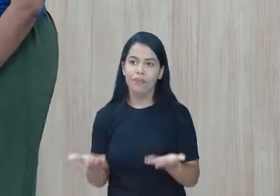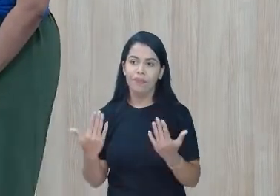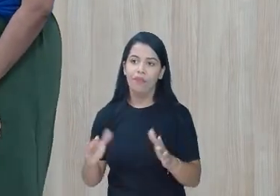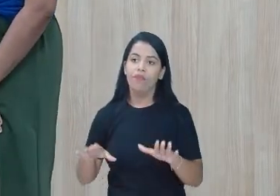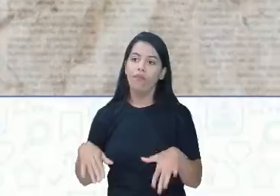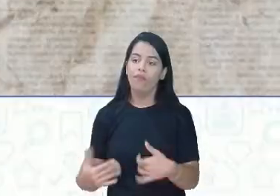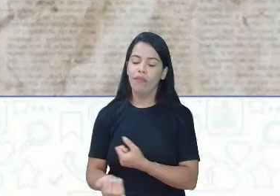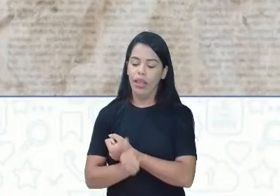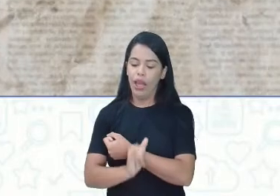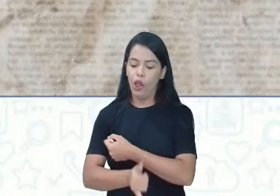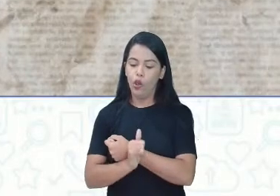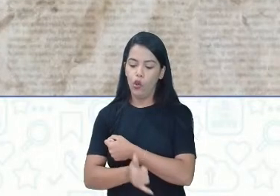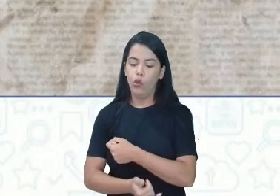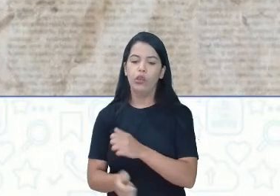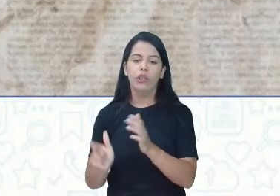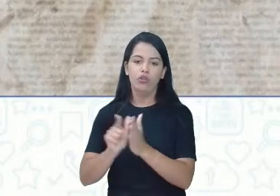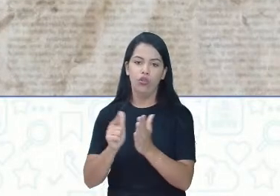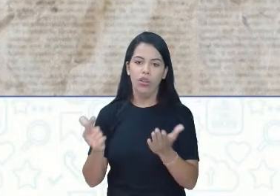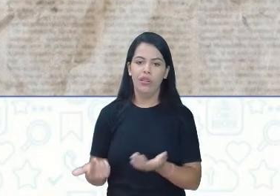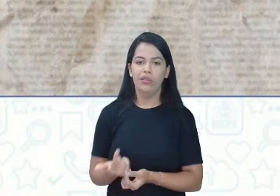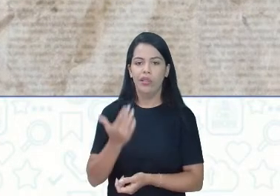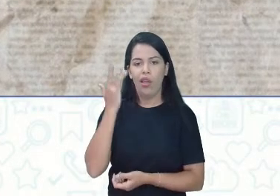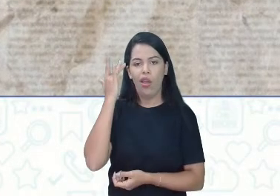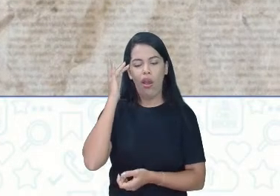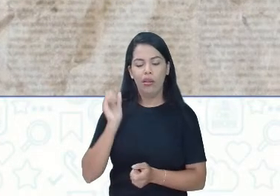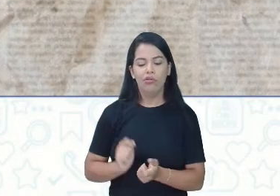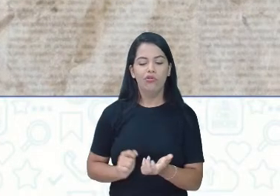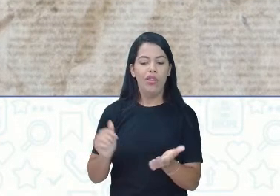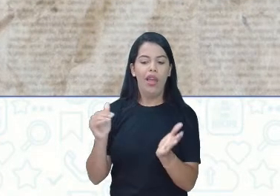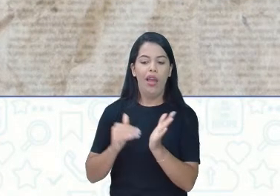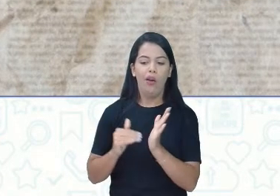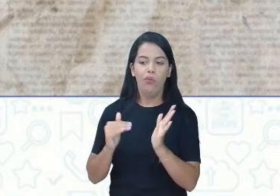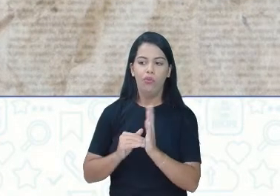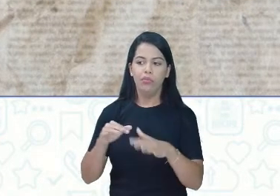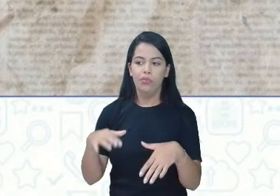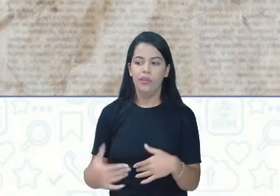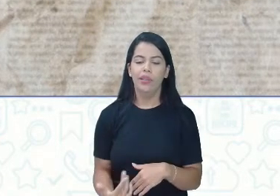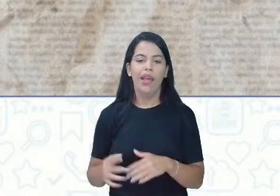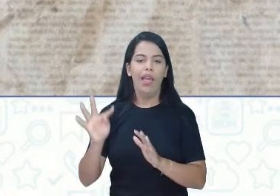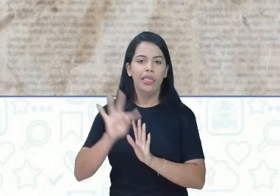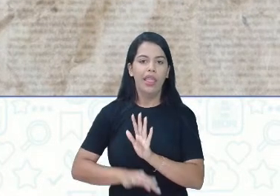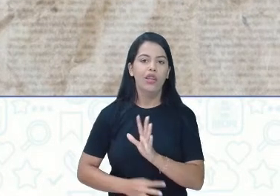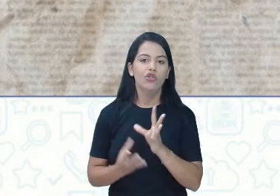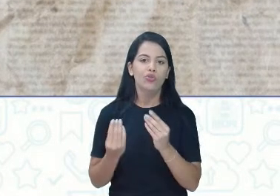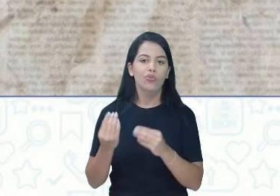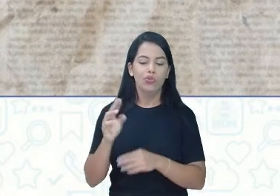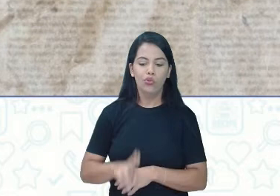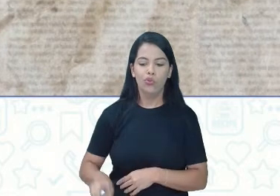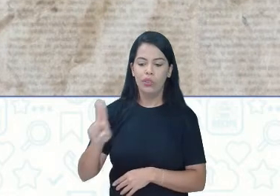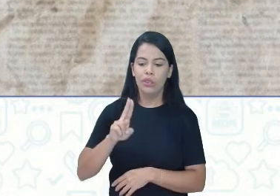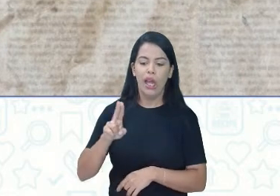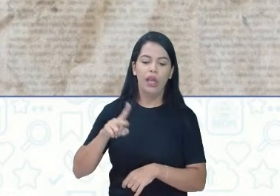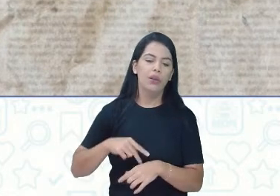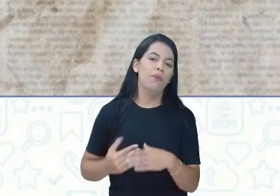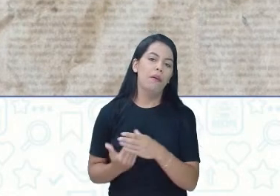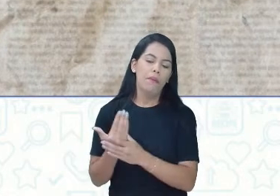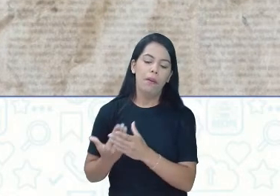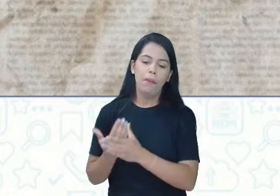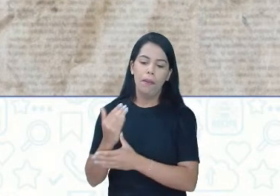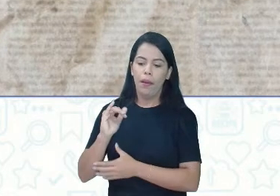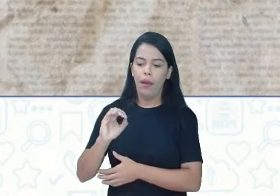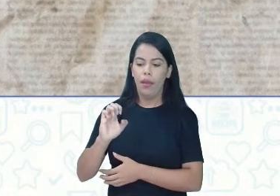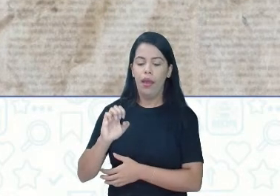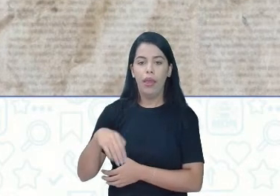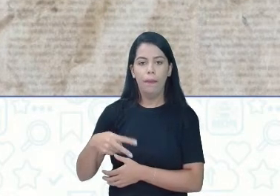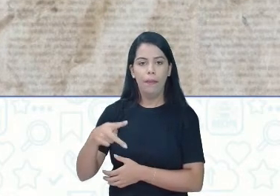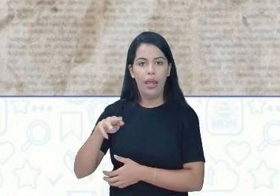crônica jornalística, que eu acho que é a última. A crônica jornalística é um texto muito utilizado pela imprensa brasileira para retratar e refletir